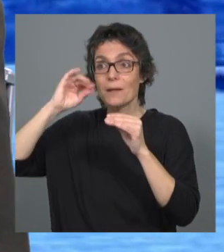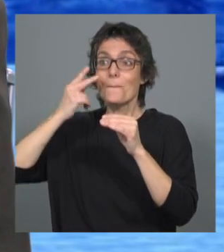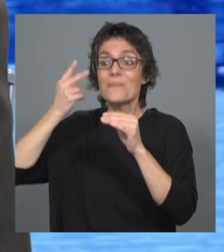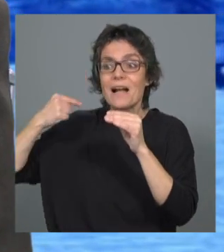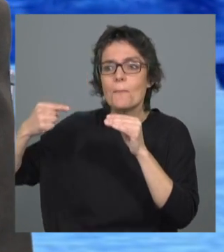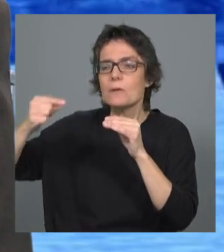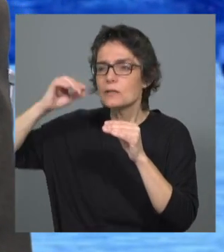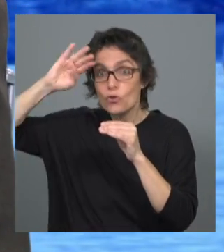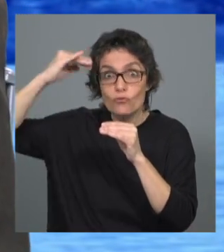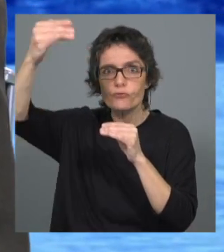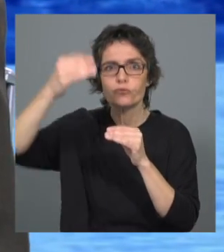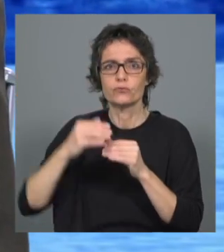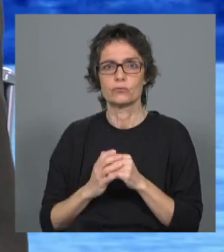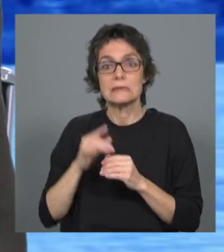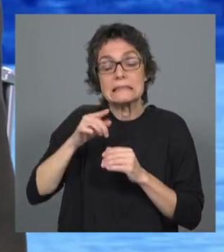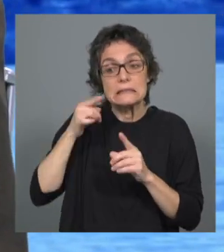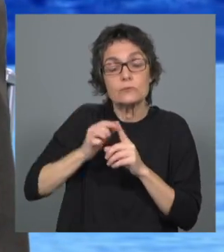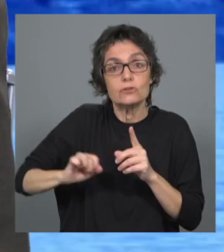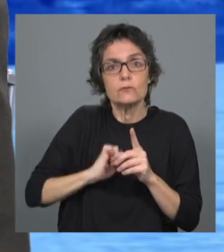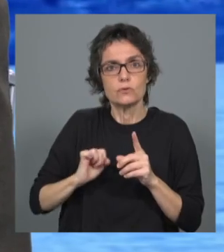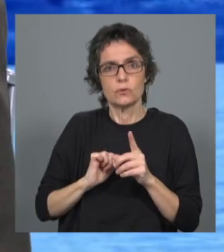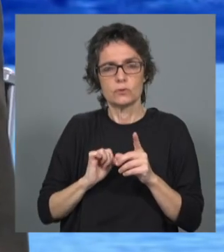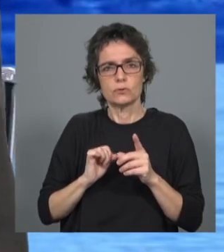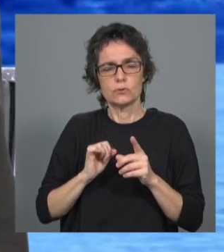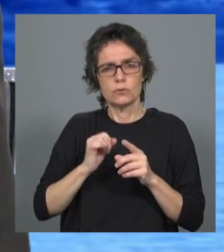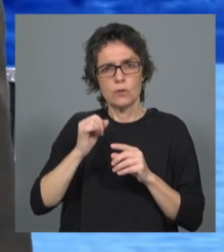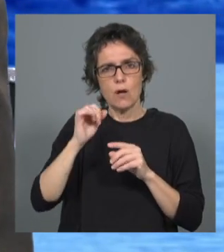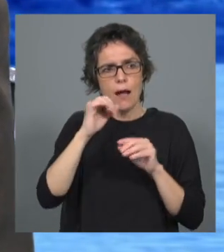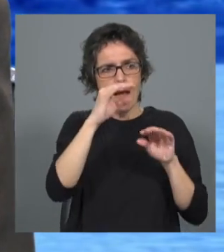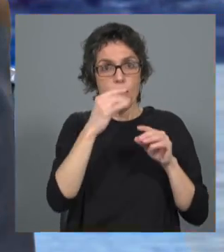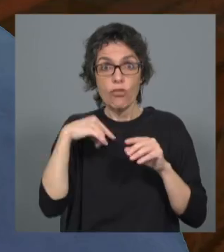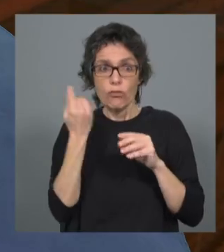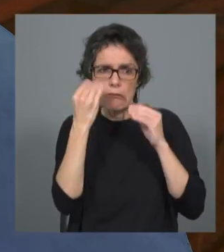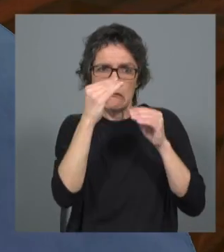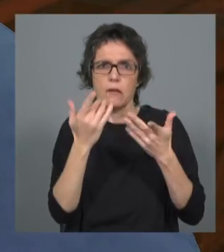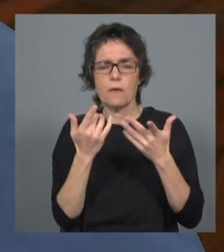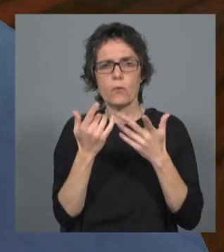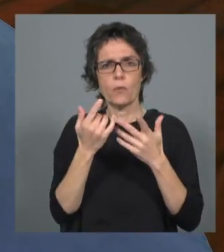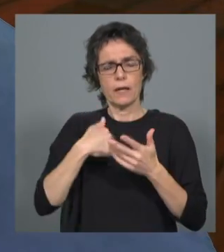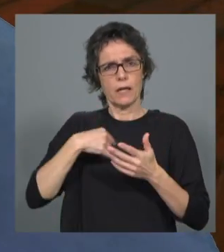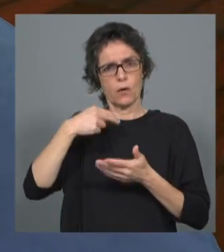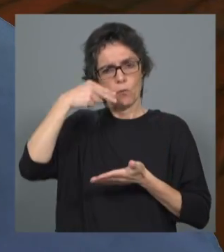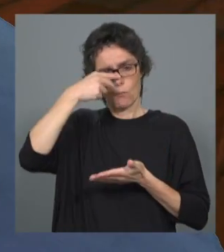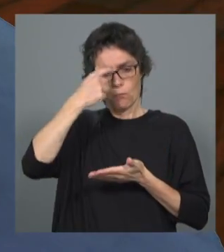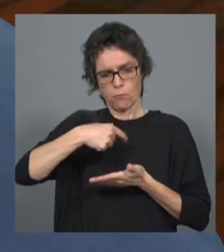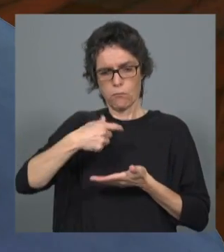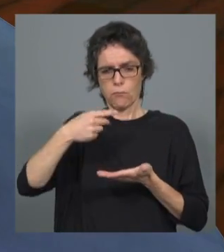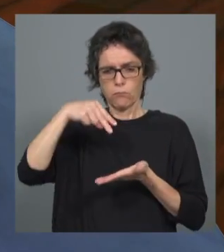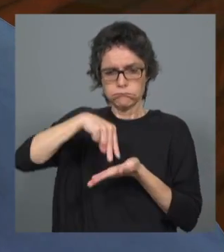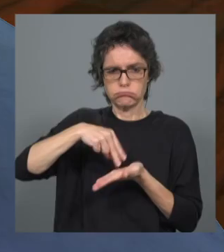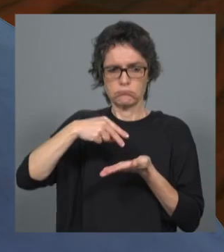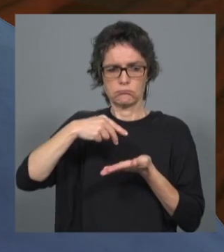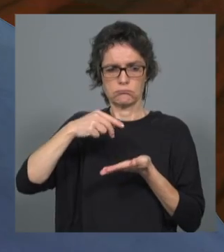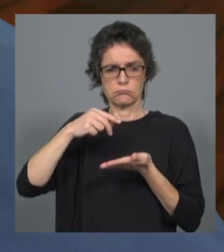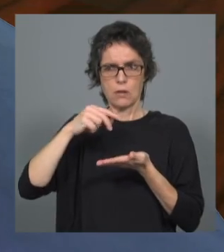pessoa, sobre a minha dimensão pessoal, a minha dimensão social, relacionado com o transcendente. E muitas vezes o transcendente,